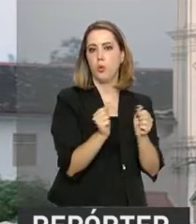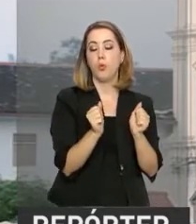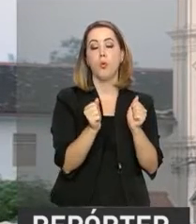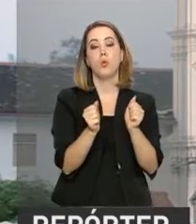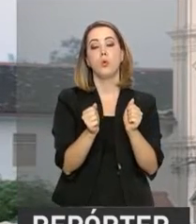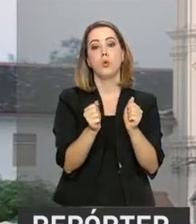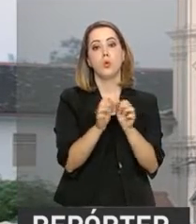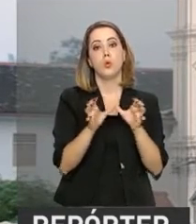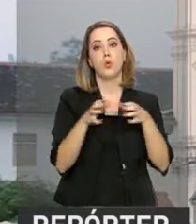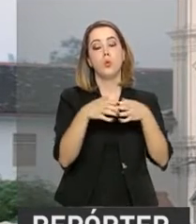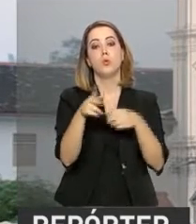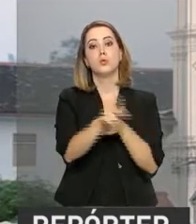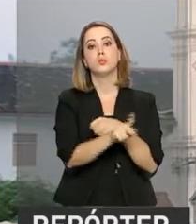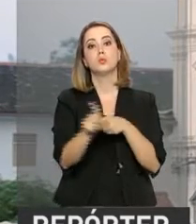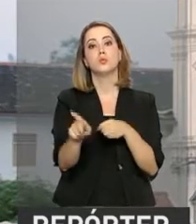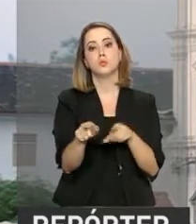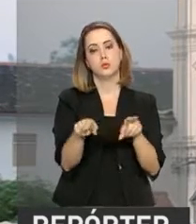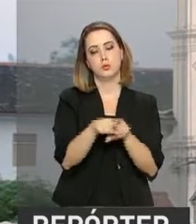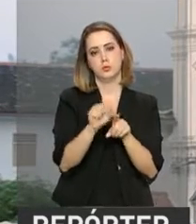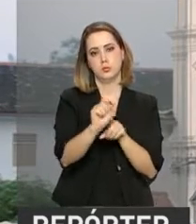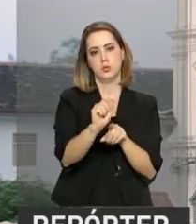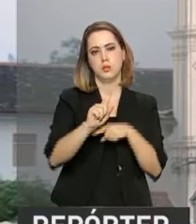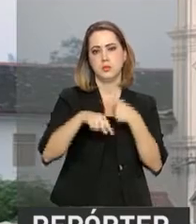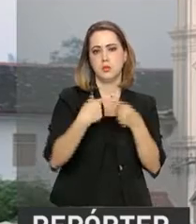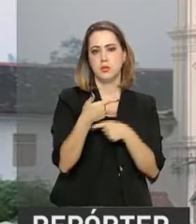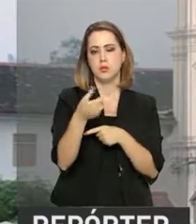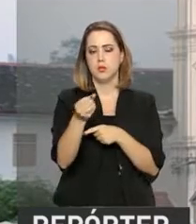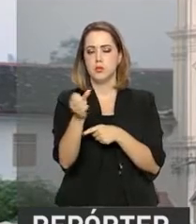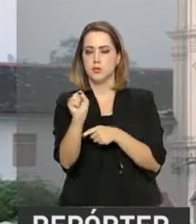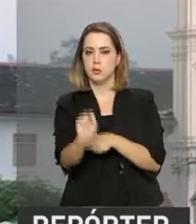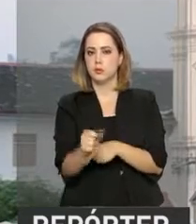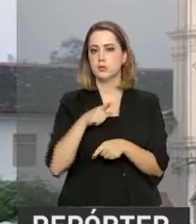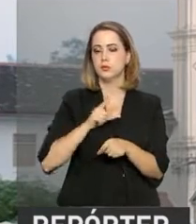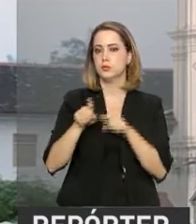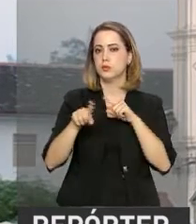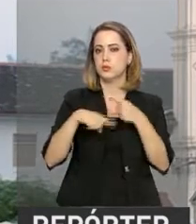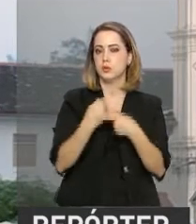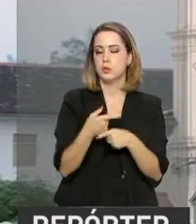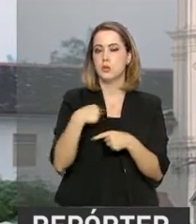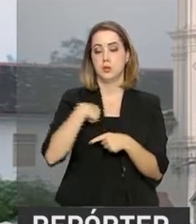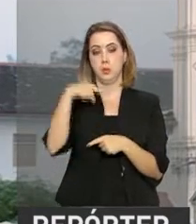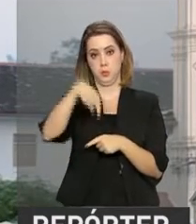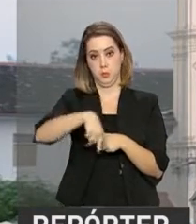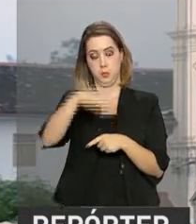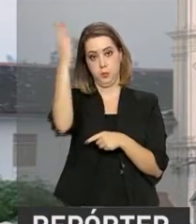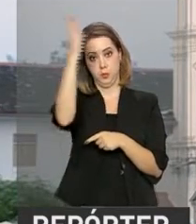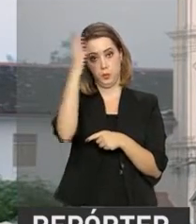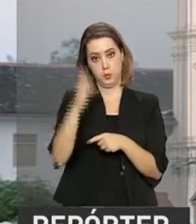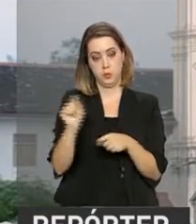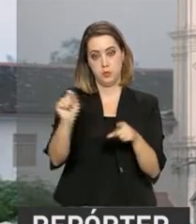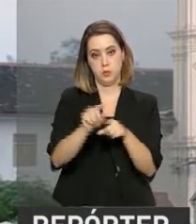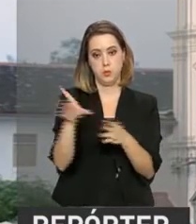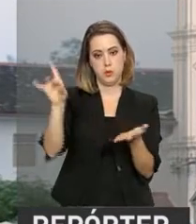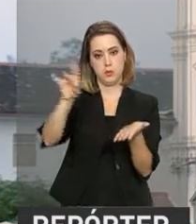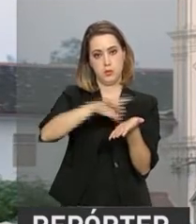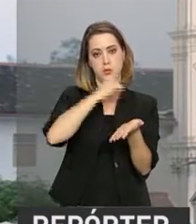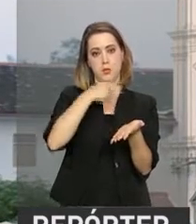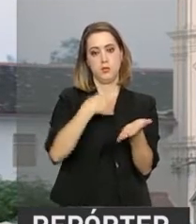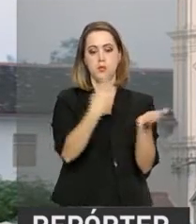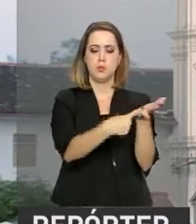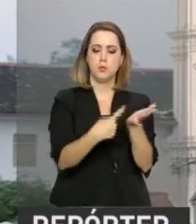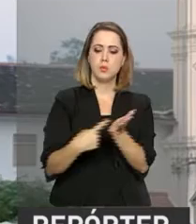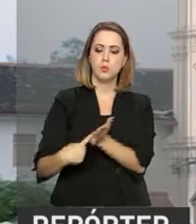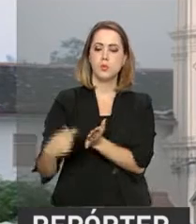após a crise financeira de 2008 e em 2014 na cúpula de fortaleza no brasil foi assinado o acordo que